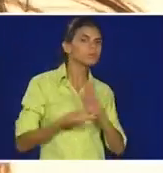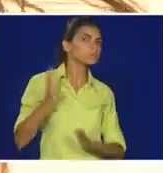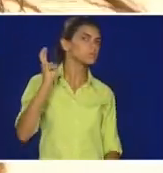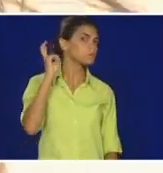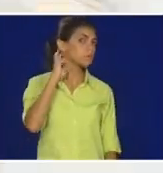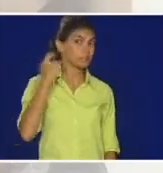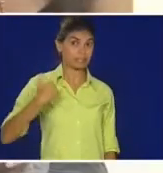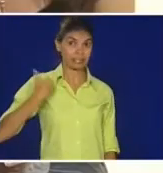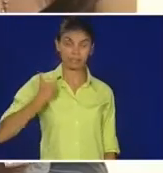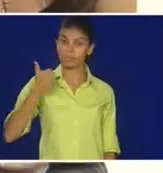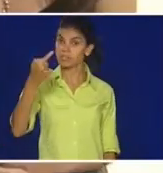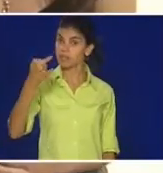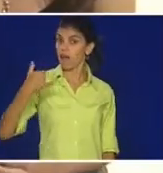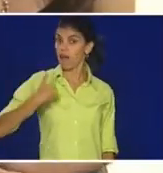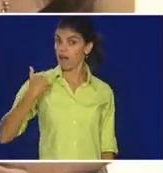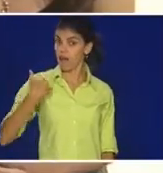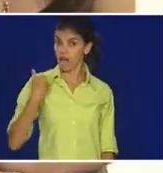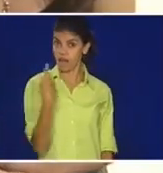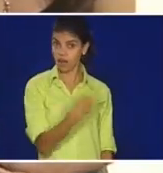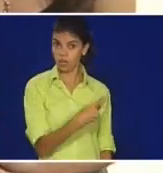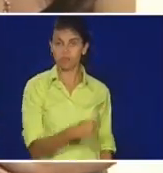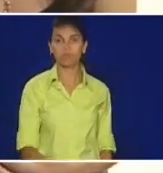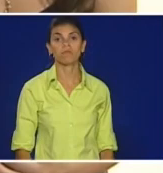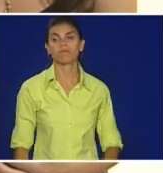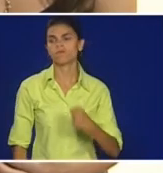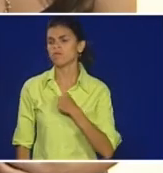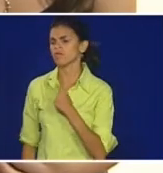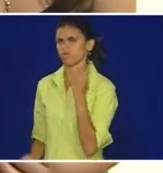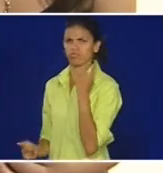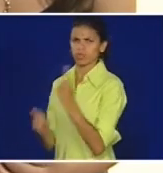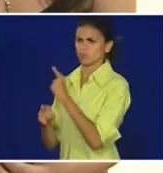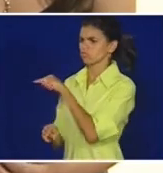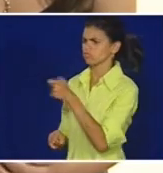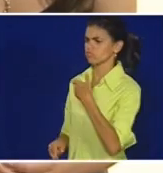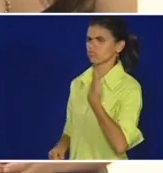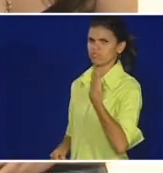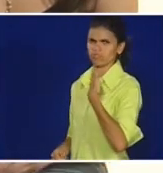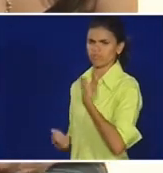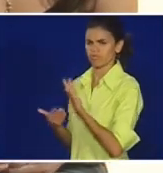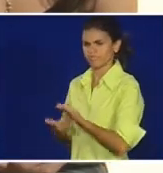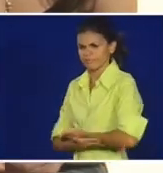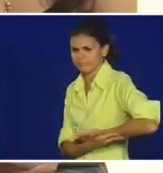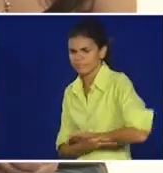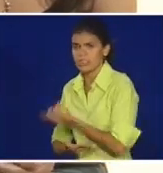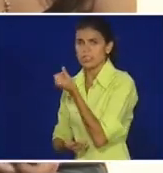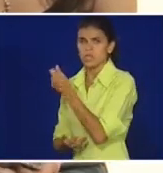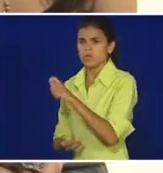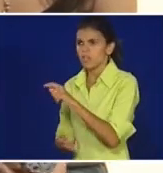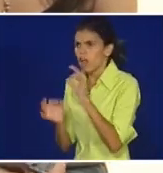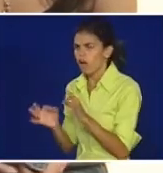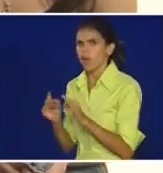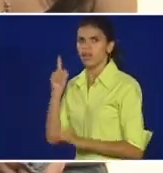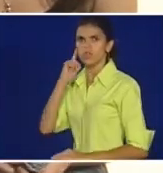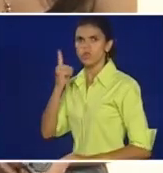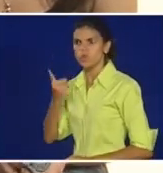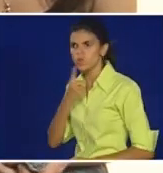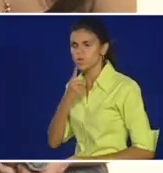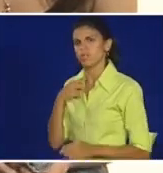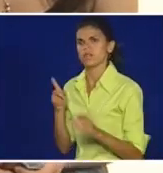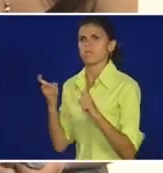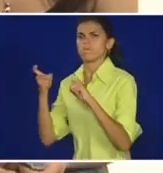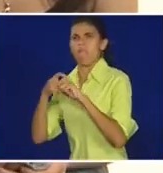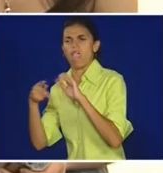anos de idade. Eu descobri com 6 meses de idade que a Maiara era surda. Dali levei na pediatra, a pediatra viu o que